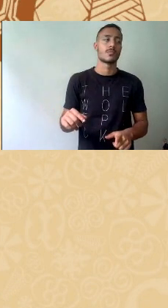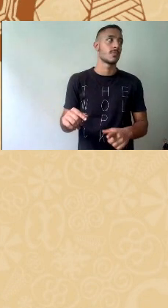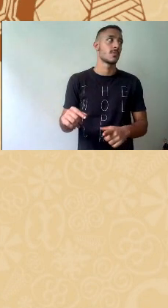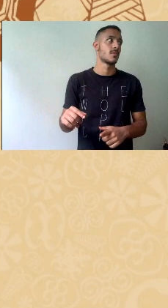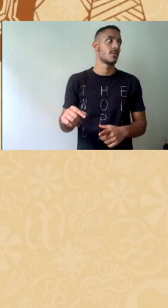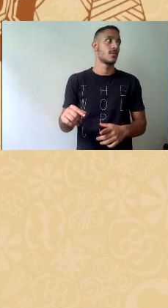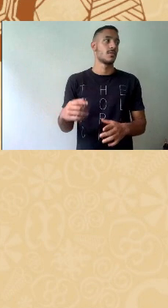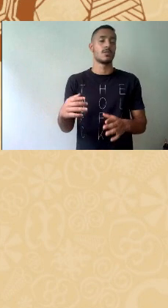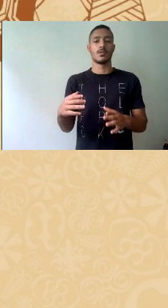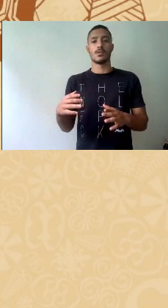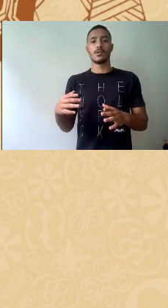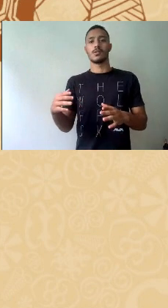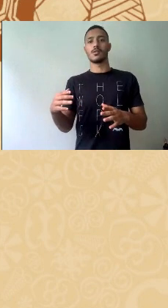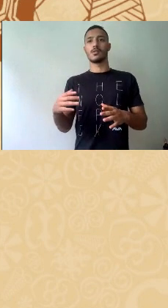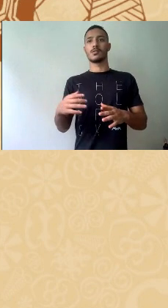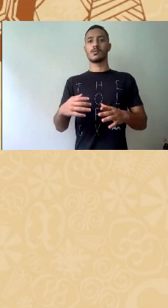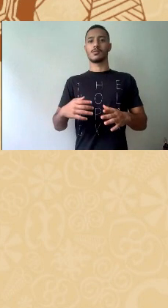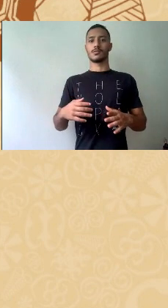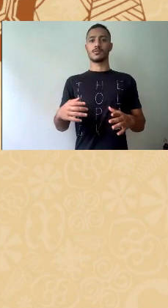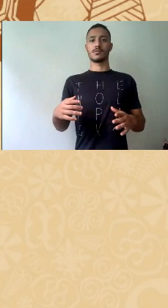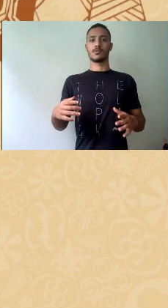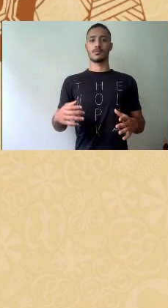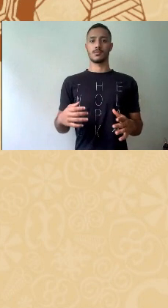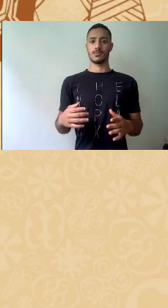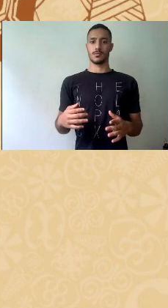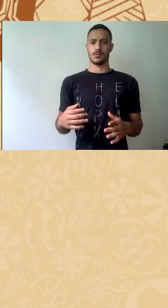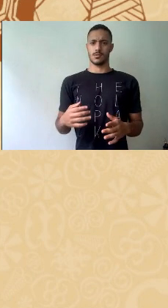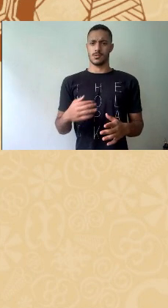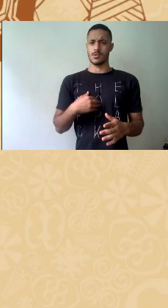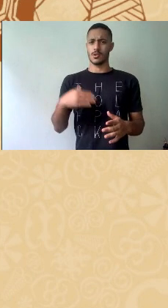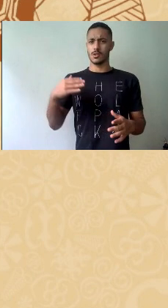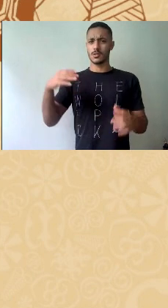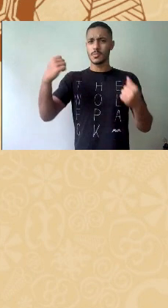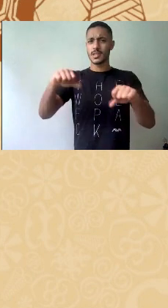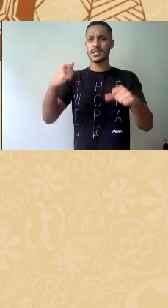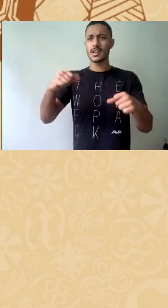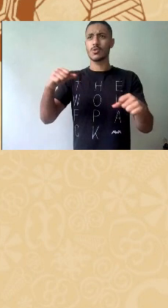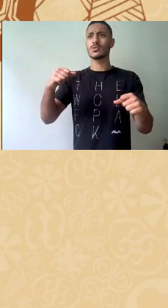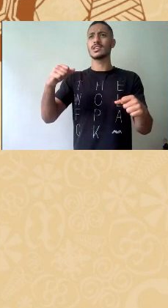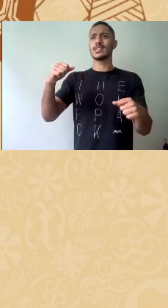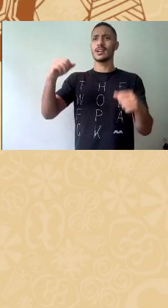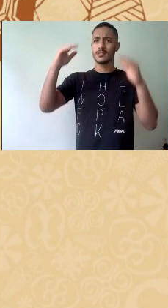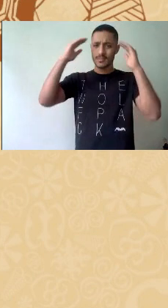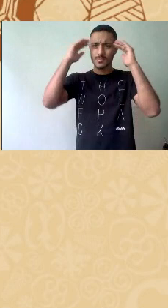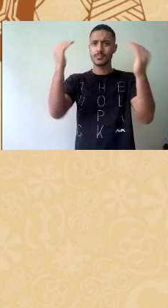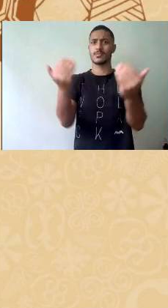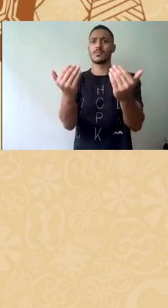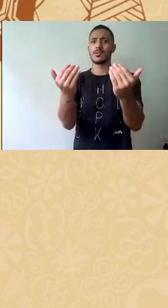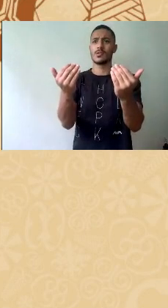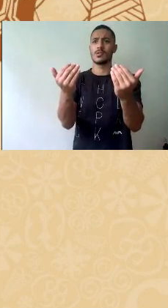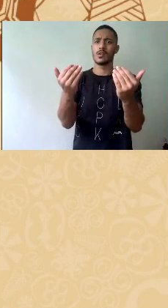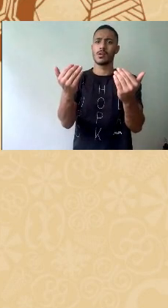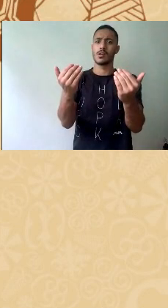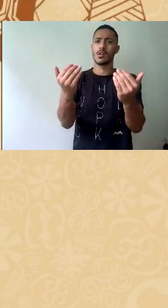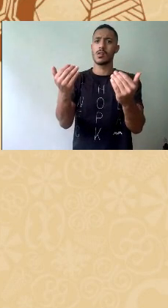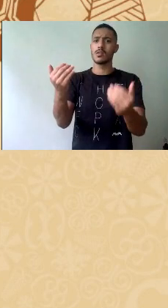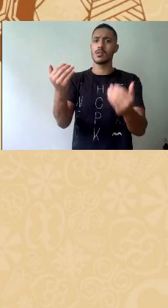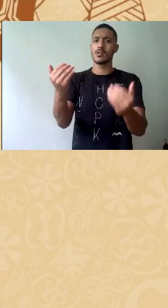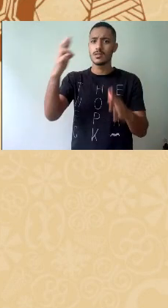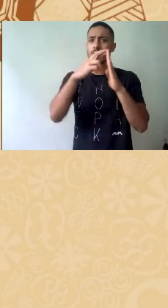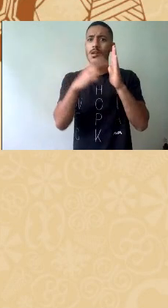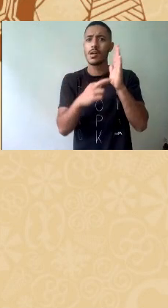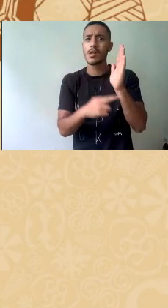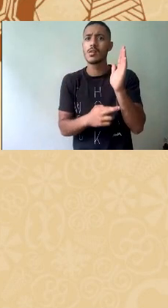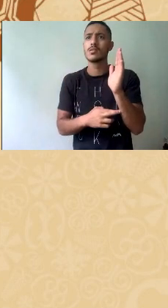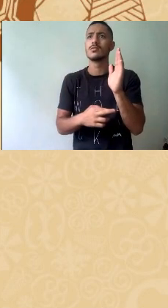acho que botar as questões raciais como central nas ações das organizações, né? Porque geralmente as organizações colocam um apêndice, né? É sempre